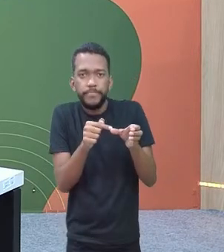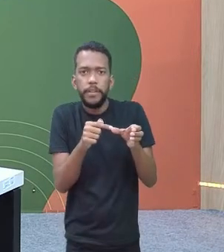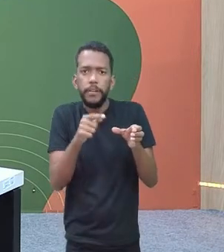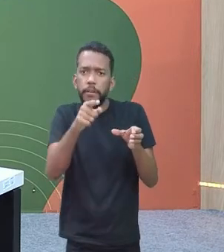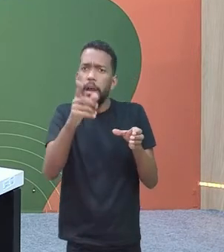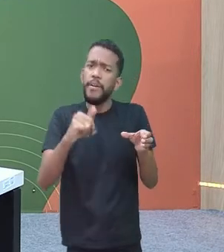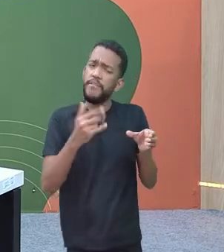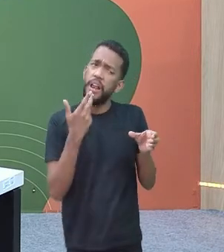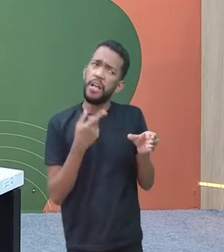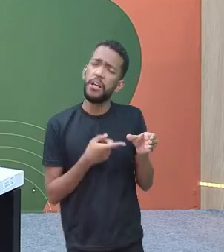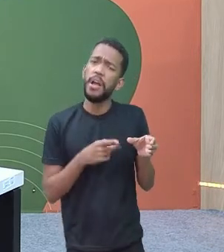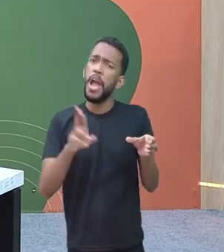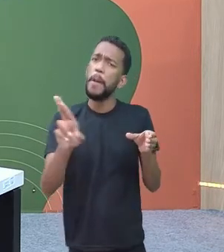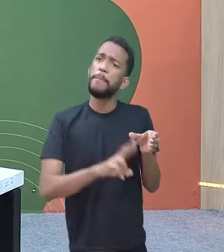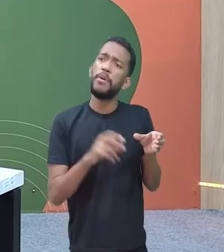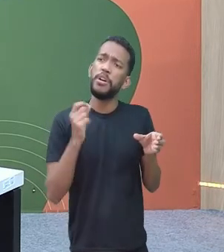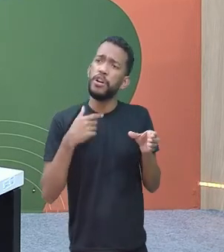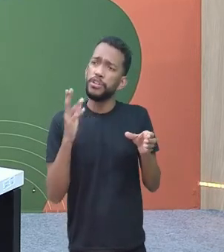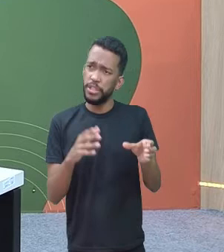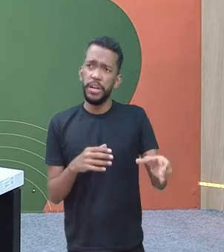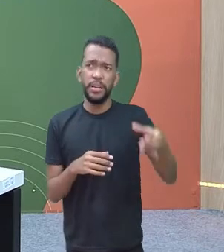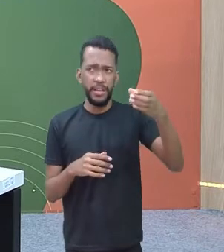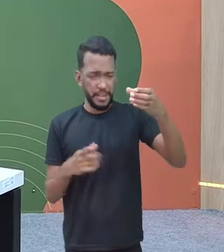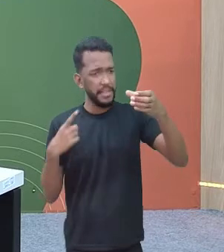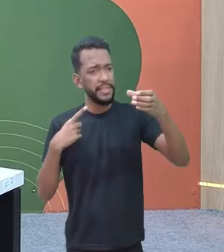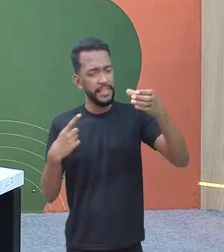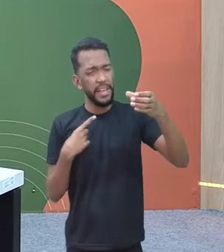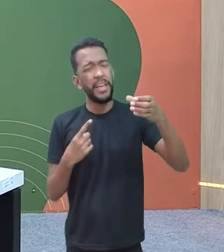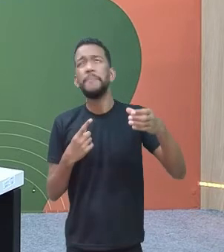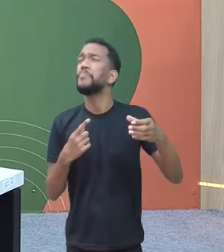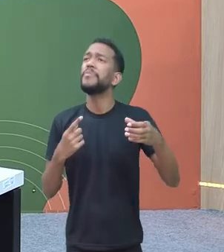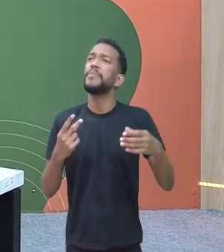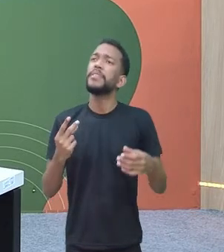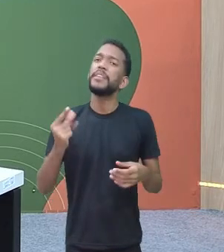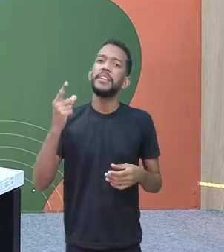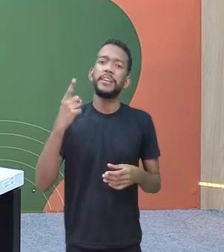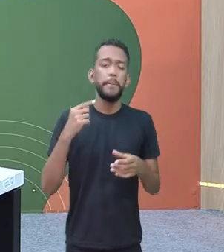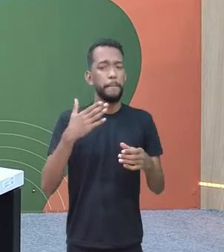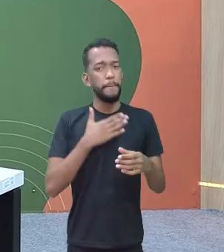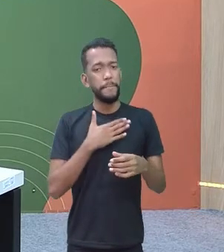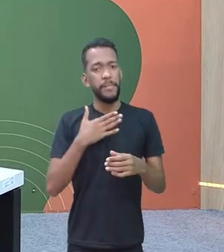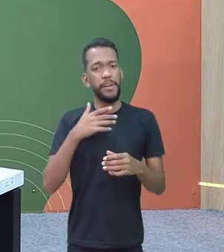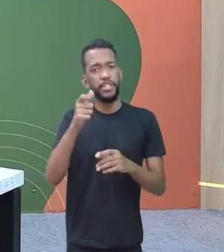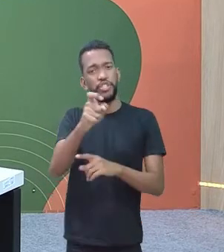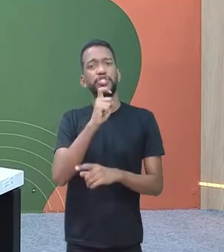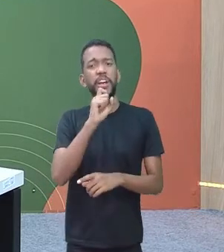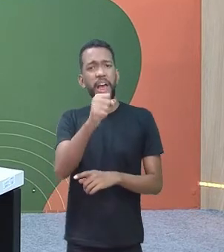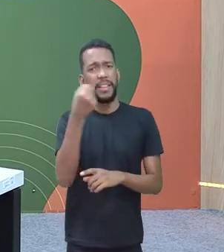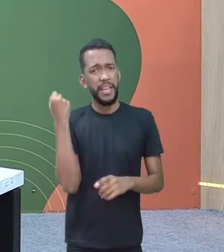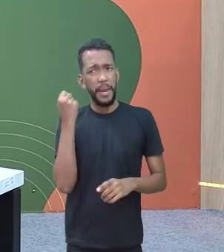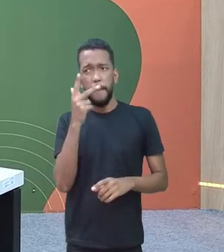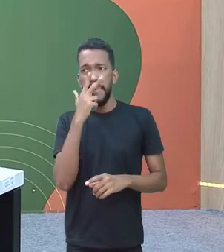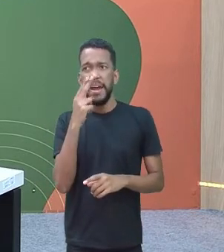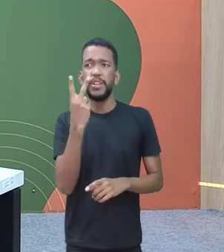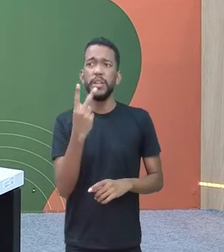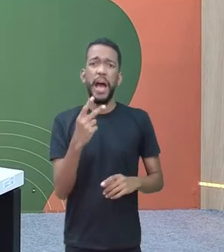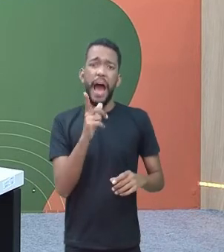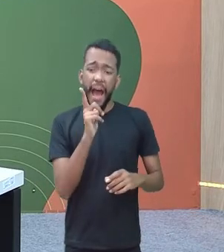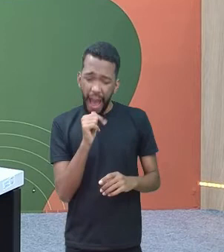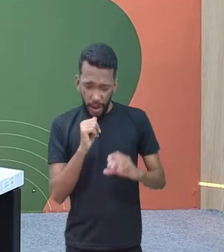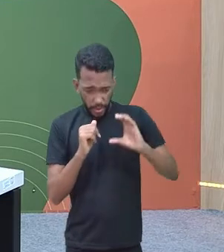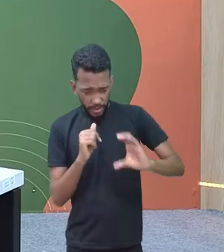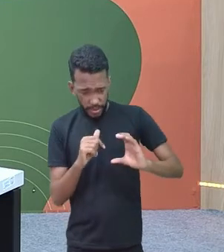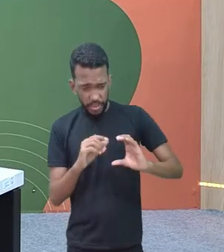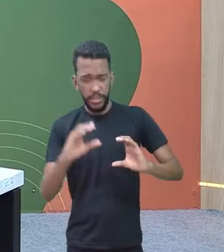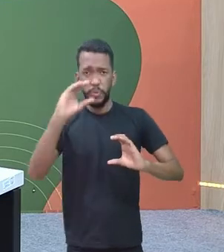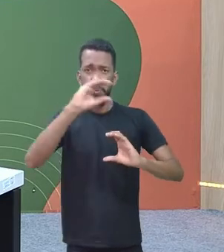dizer, professora, eu já peguei o suco de maracujá lá na geladeira e ele parecia que tinha água e em cima